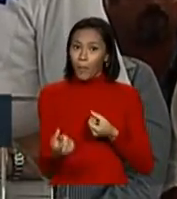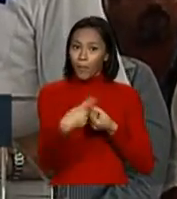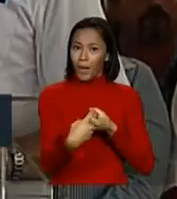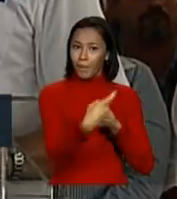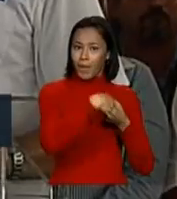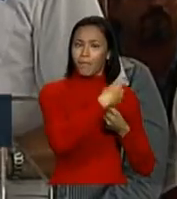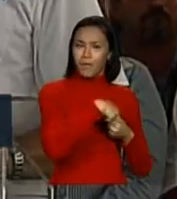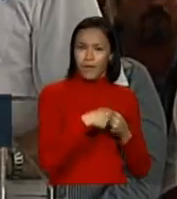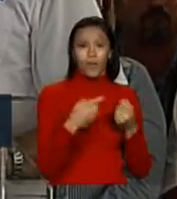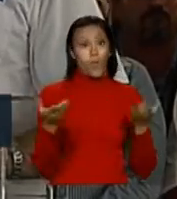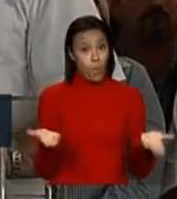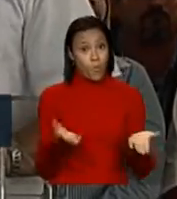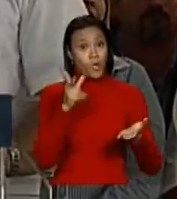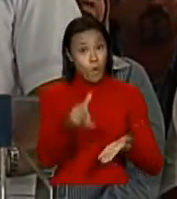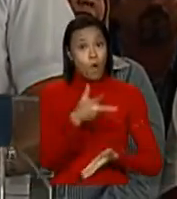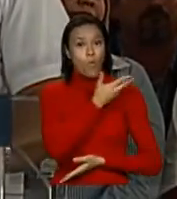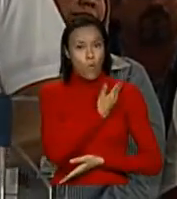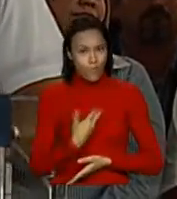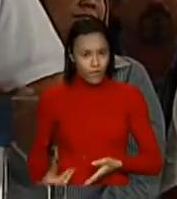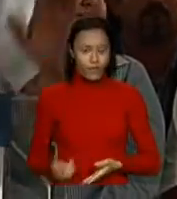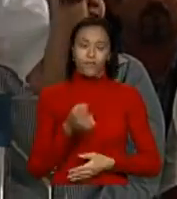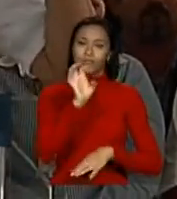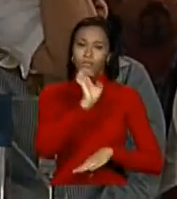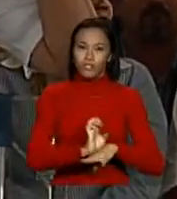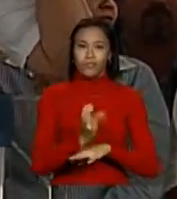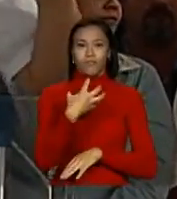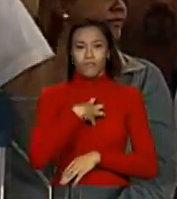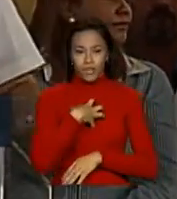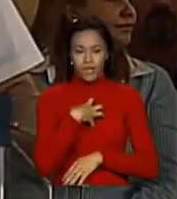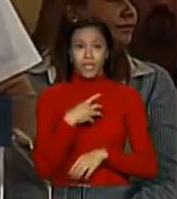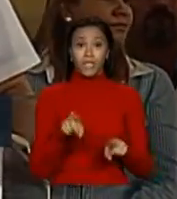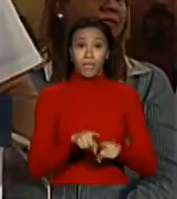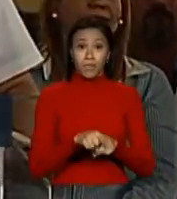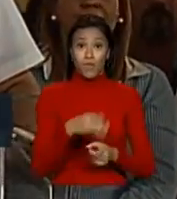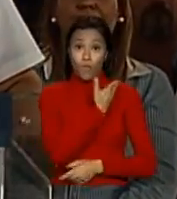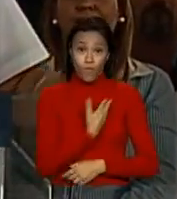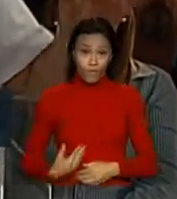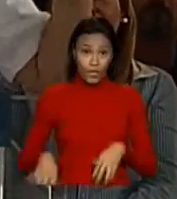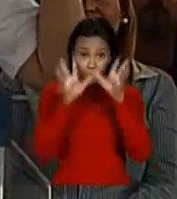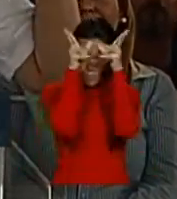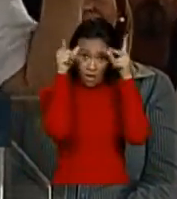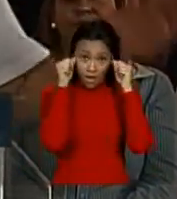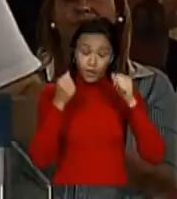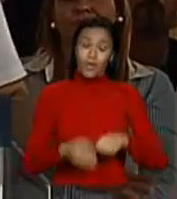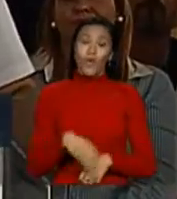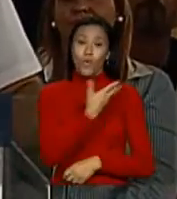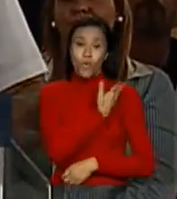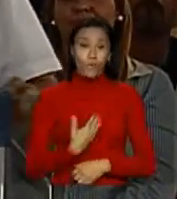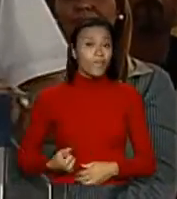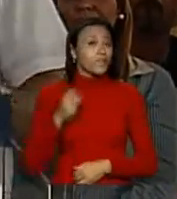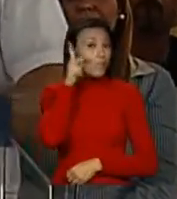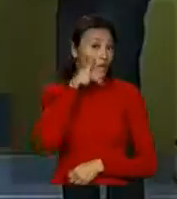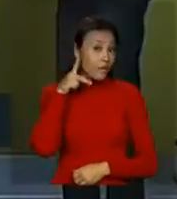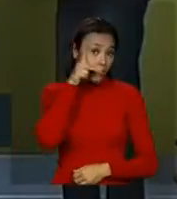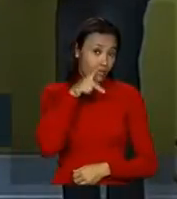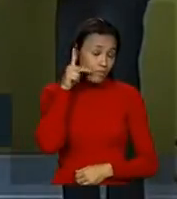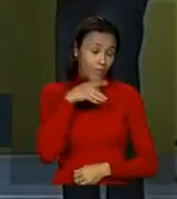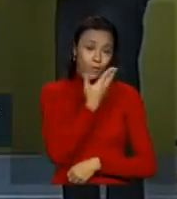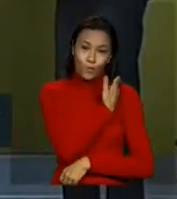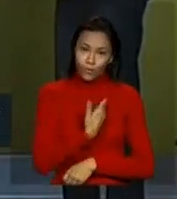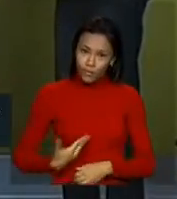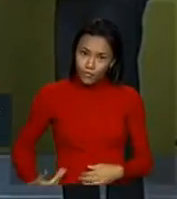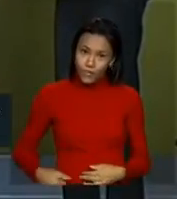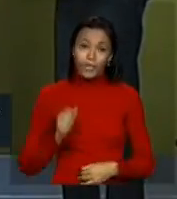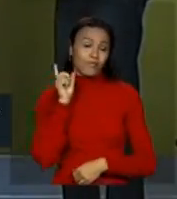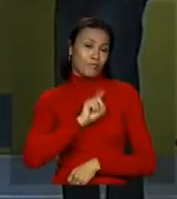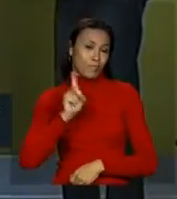nós estamos contando com o governo do estado da Bahia com o Governo do Acre com o governo do estado da Paraíba com o governo do estado